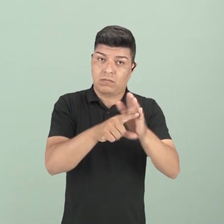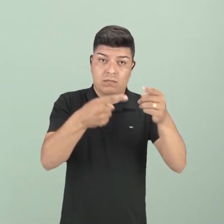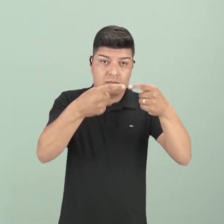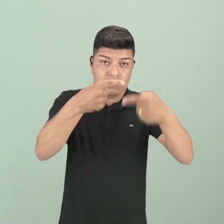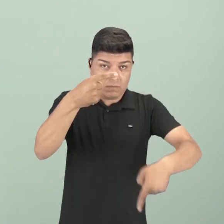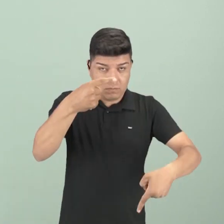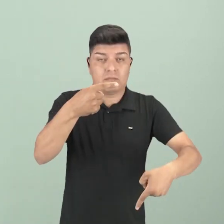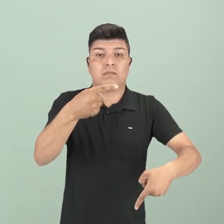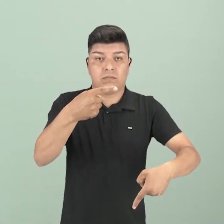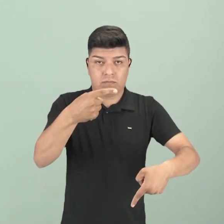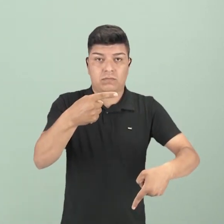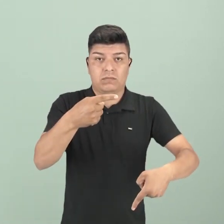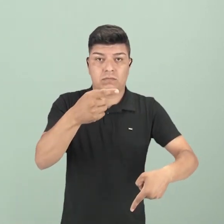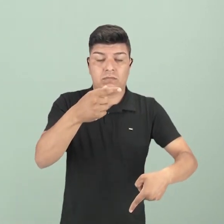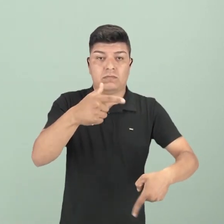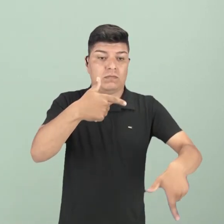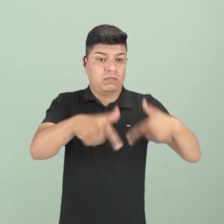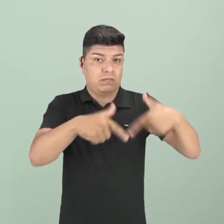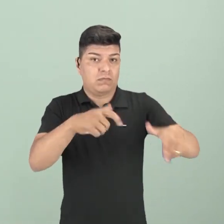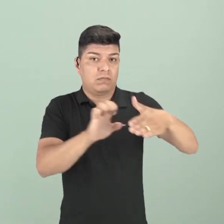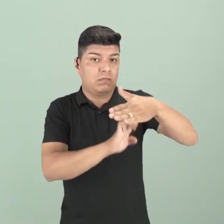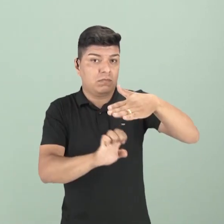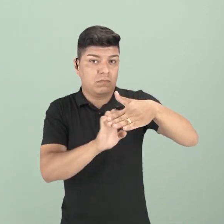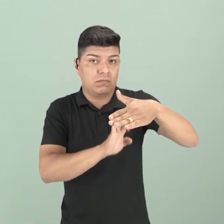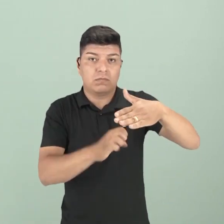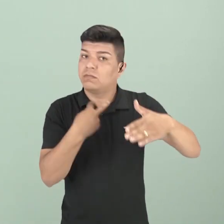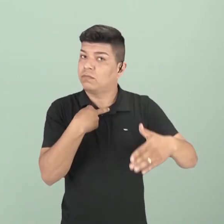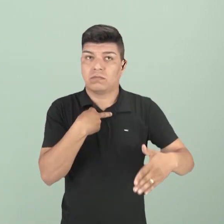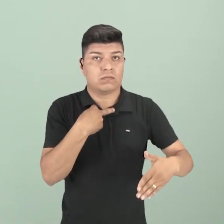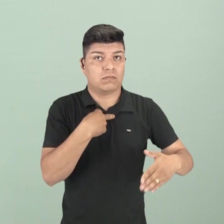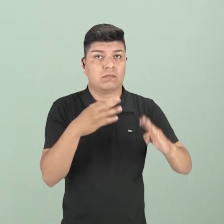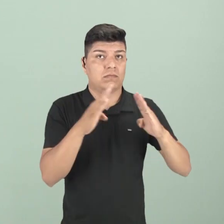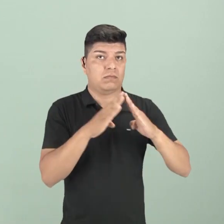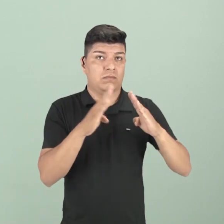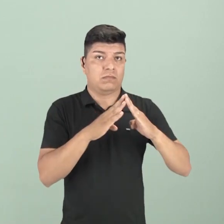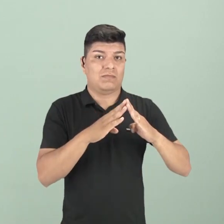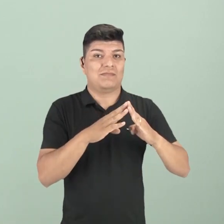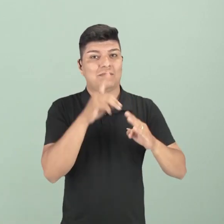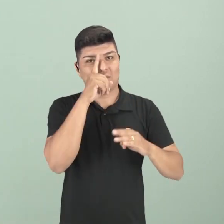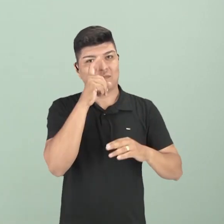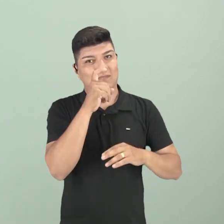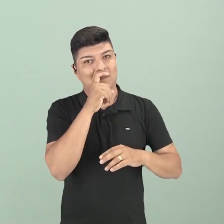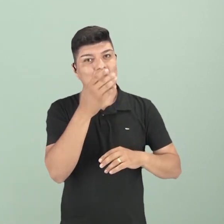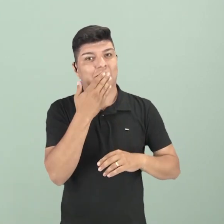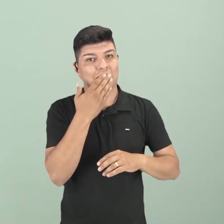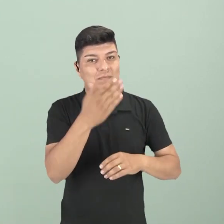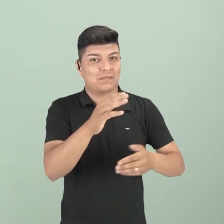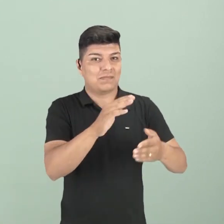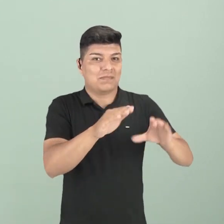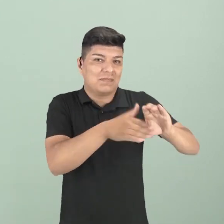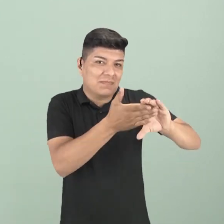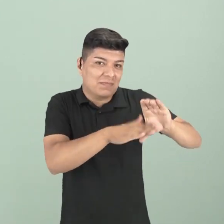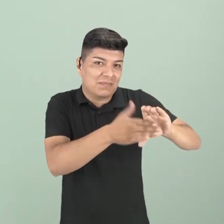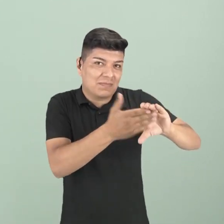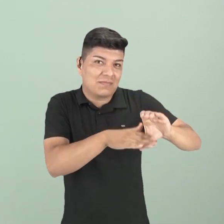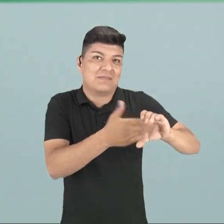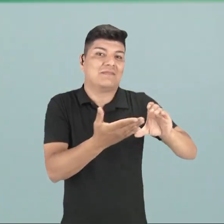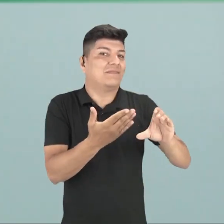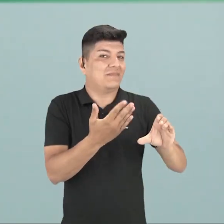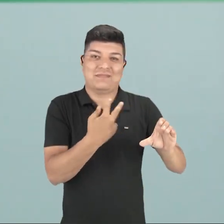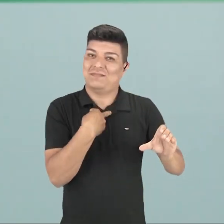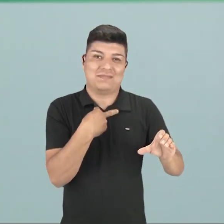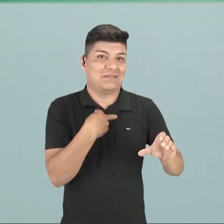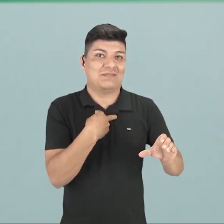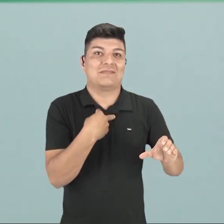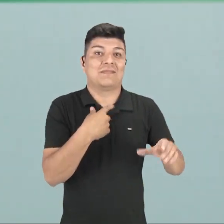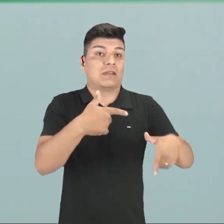trabalhe formalmente para uma empresa, tá? Não pode usar isso em casa contra o papai ou a mamãe que pede para você lavar uma louça, tudo bem? Ali ele